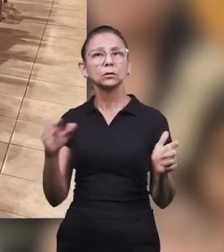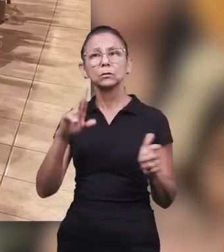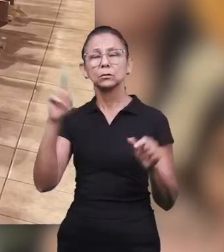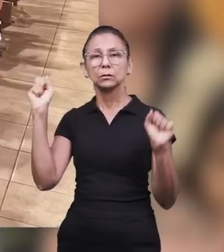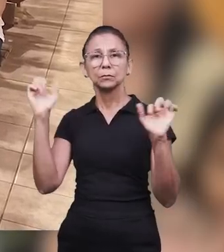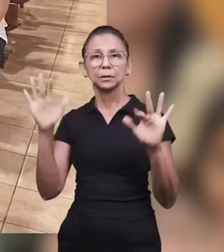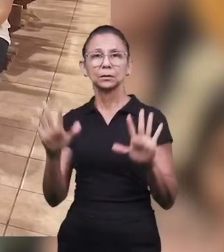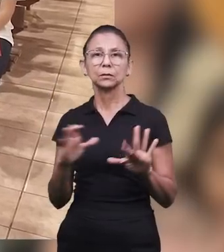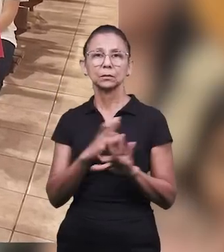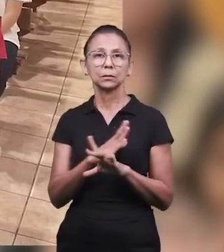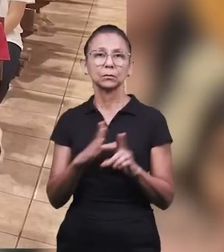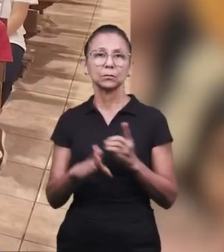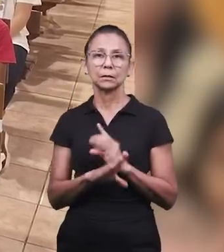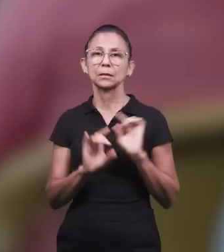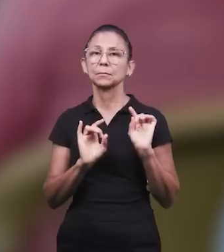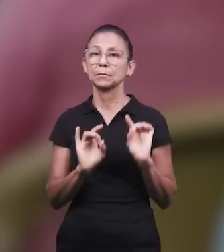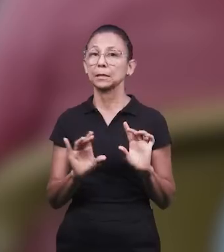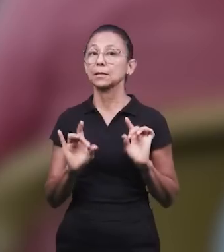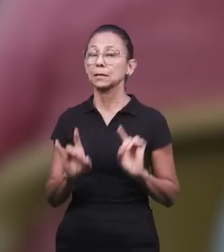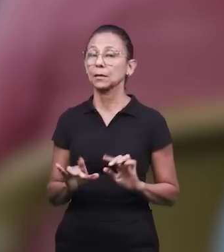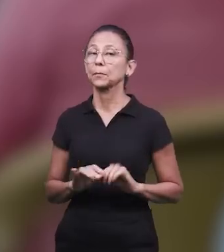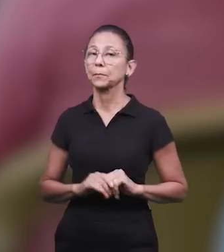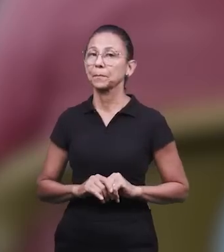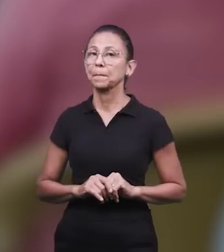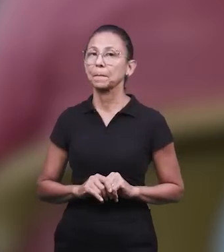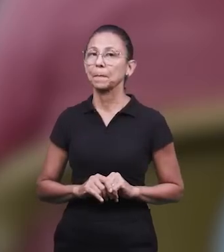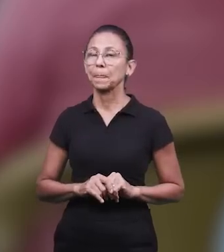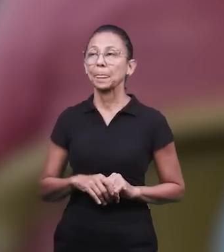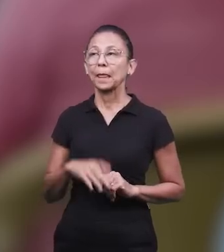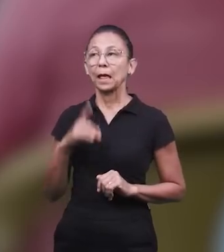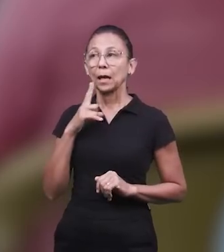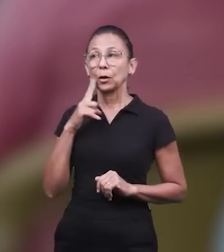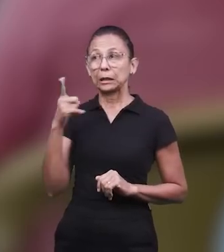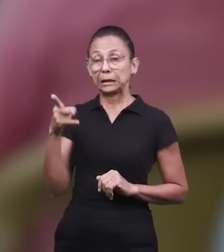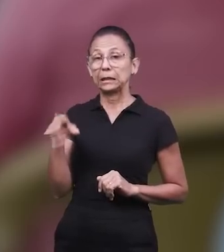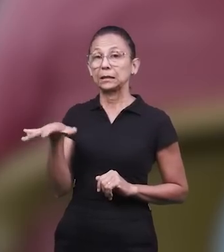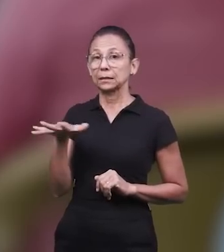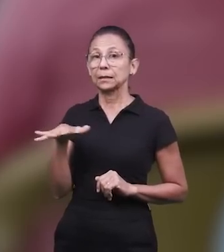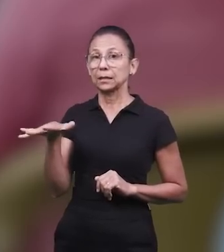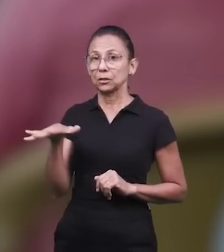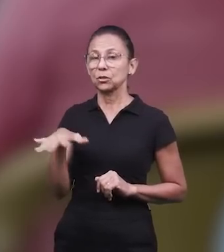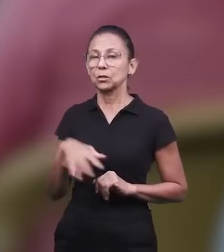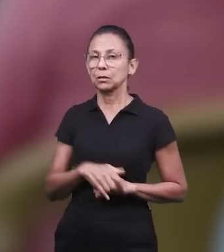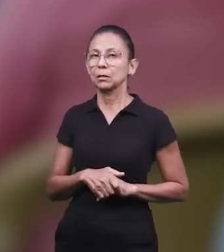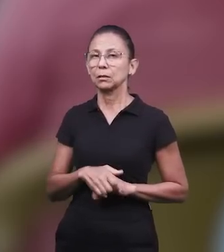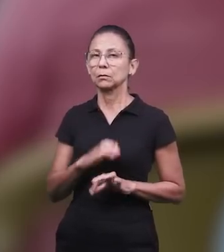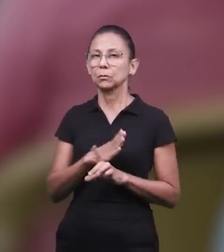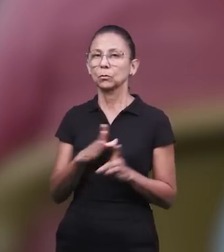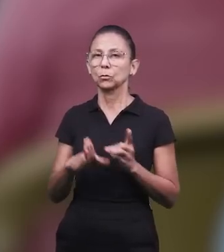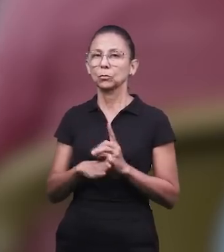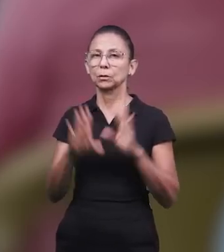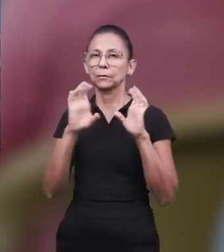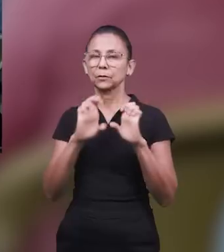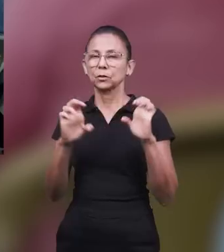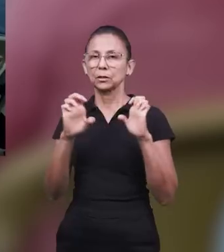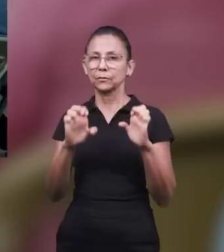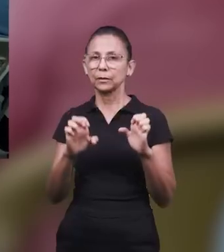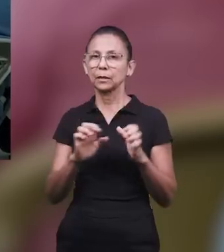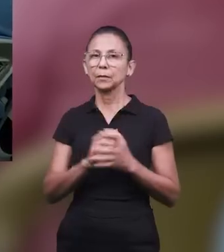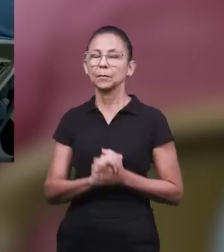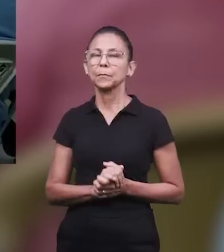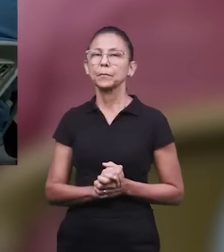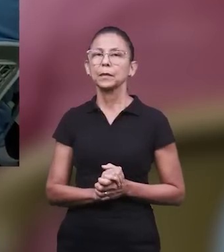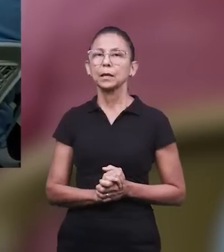do Senhor nesse culto especial. Já na cidade de Santa Quitéria, tivemos um culto evangelístico organizado pelos irmãos